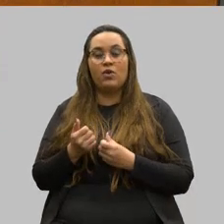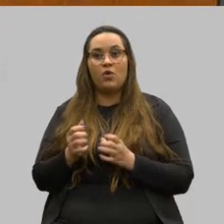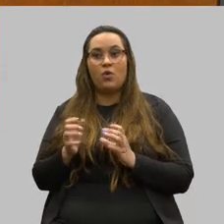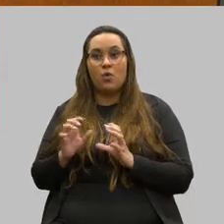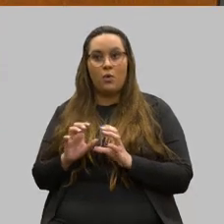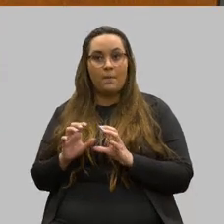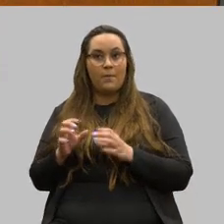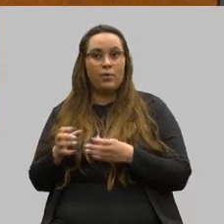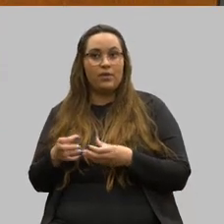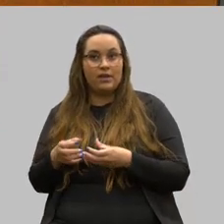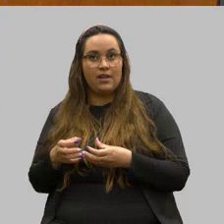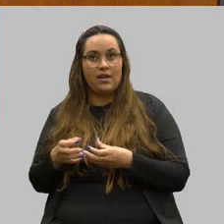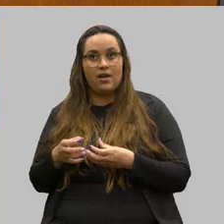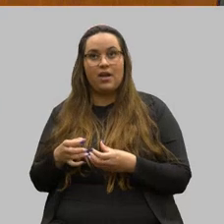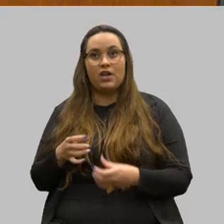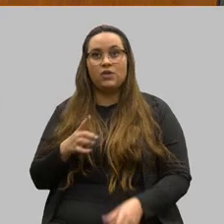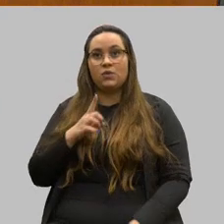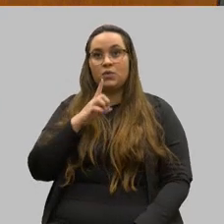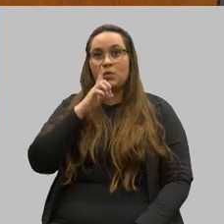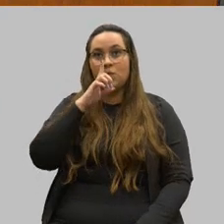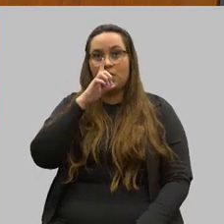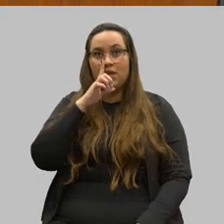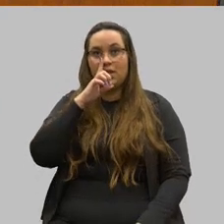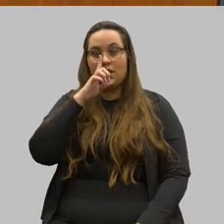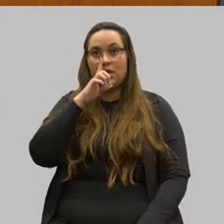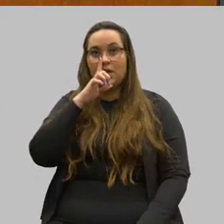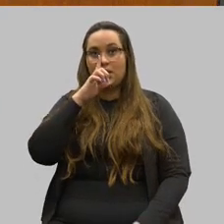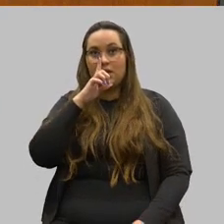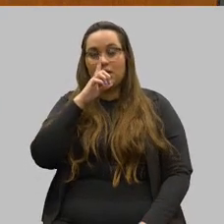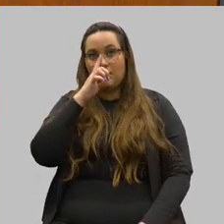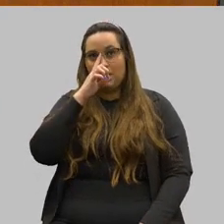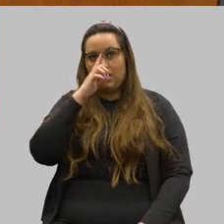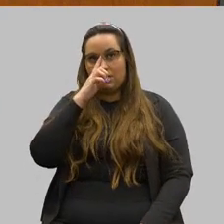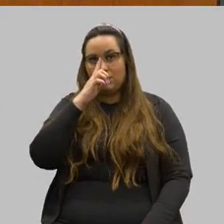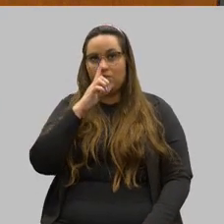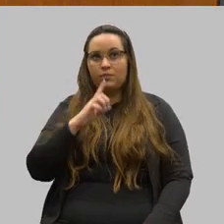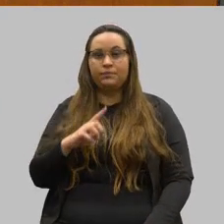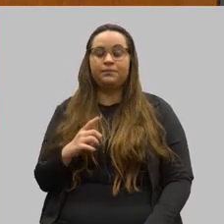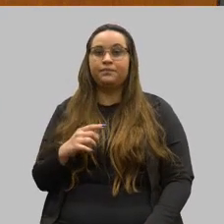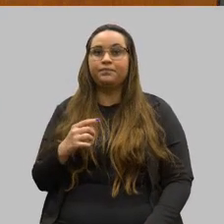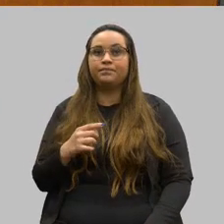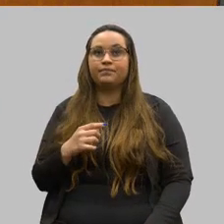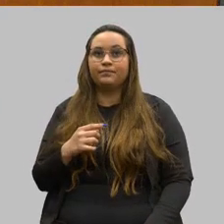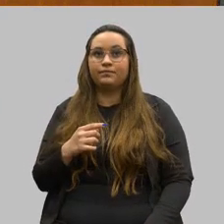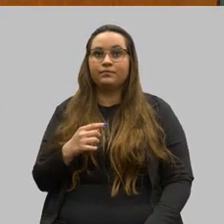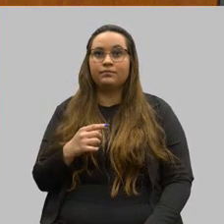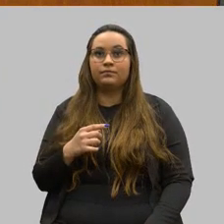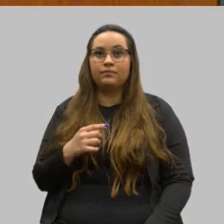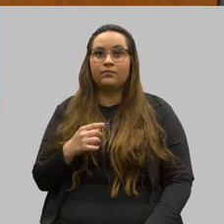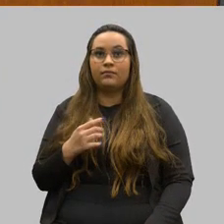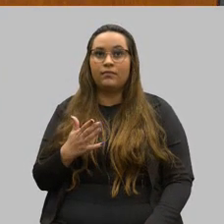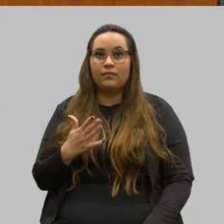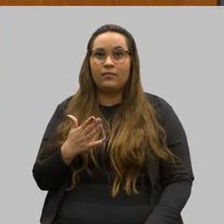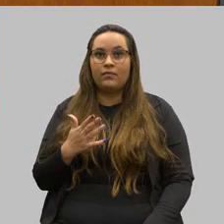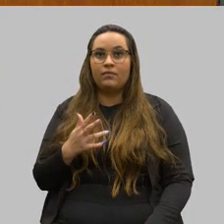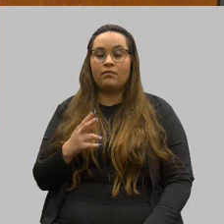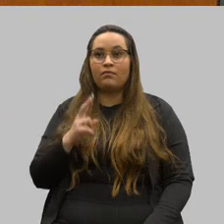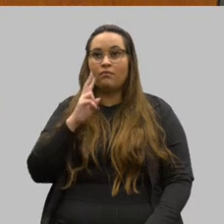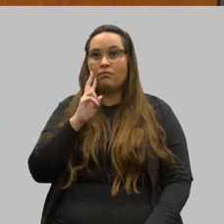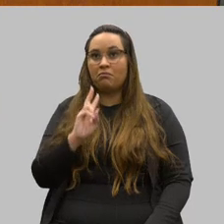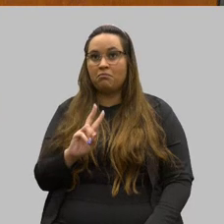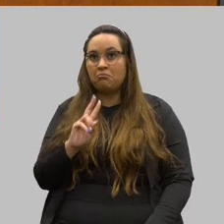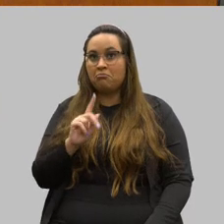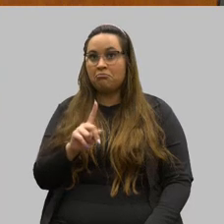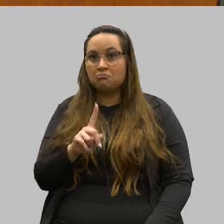com risco eh de da pilha de estéreo eh atingir a comunidade e ela